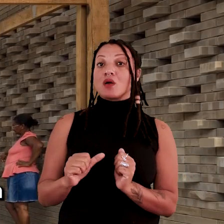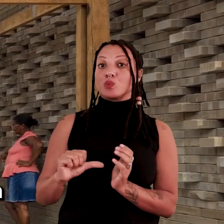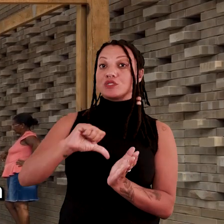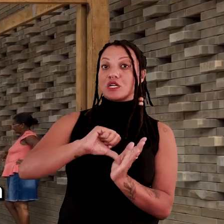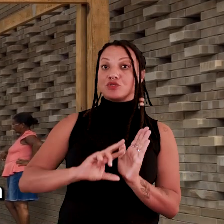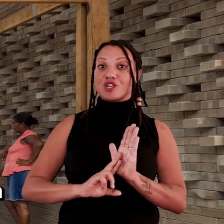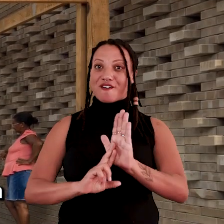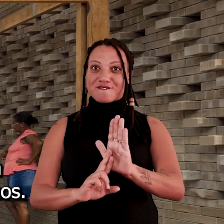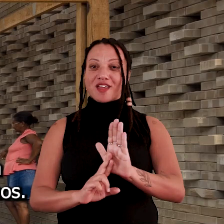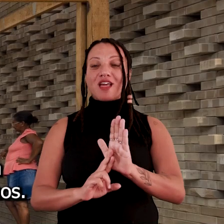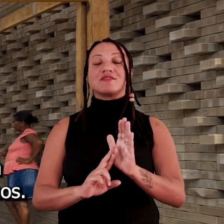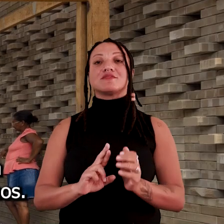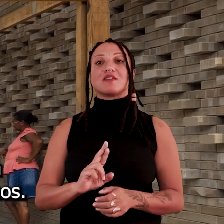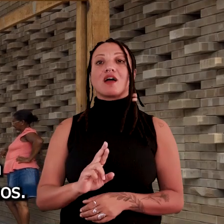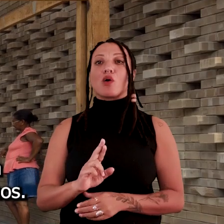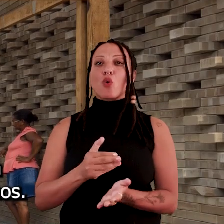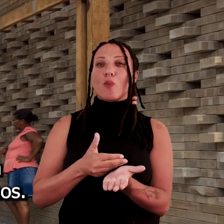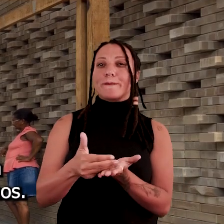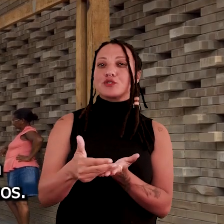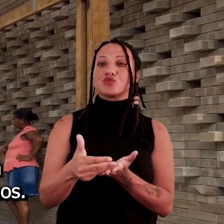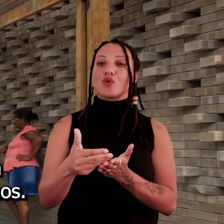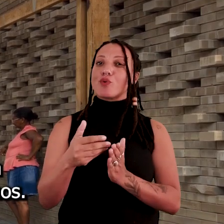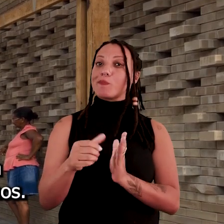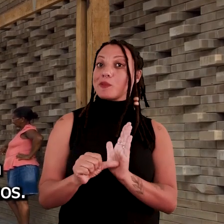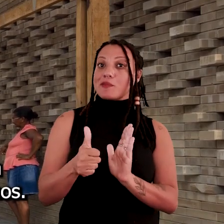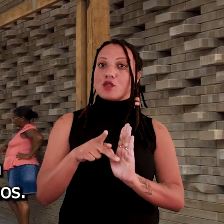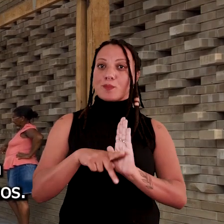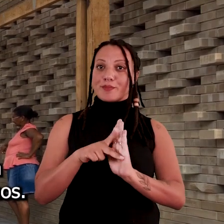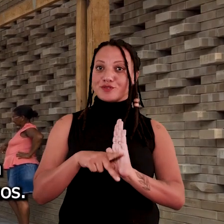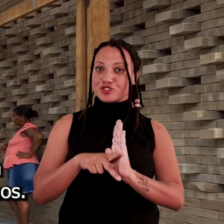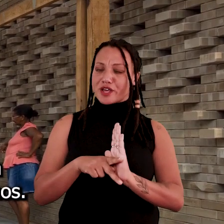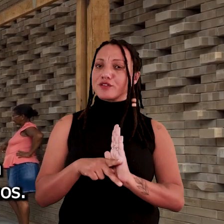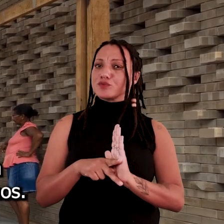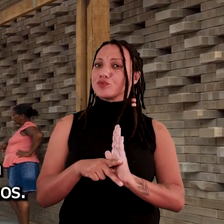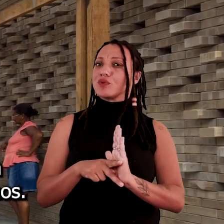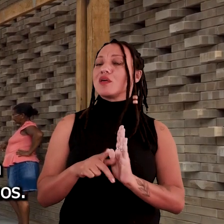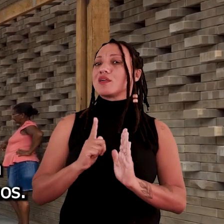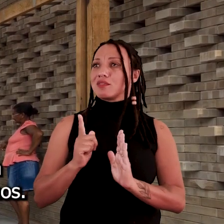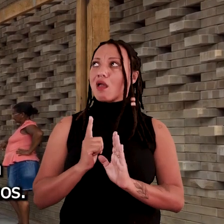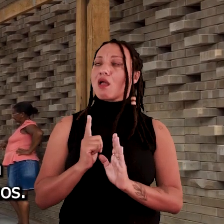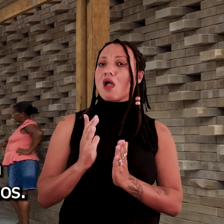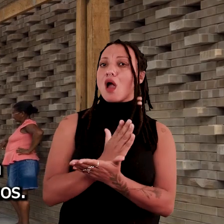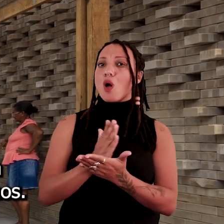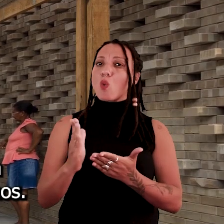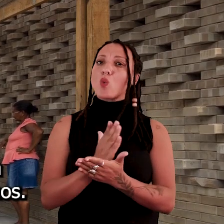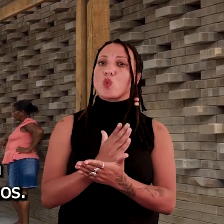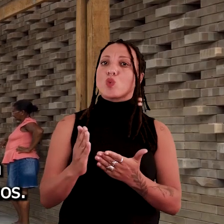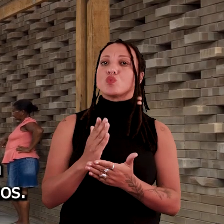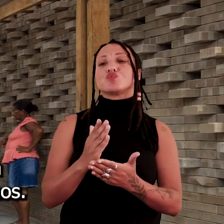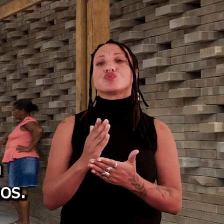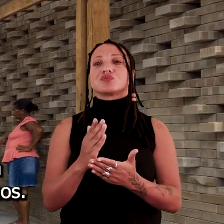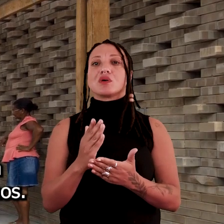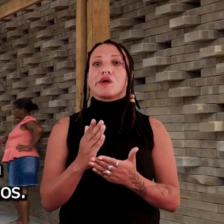projeto que já também tem alguns anos de idas e voltas, de entender qual que seria o local mais adequado, com